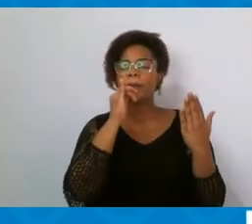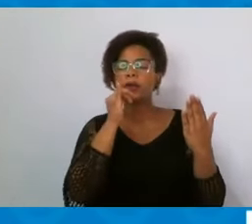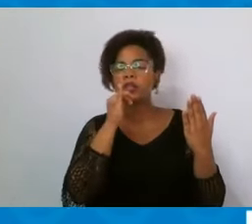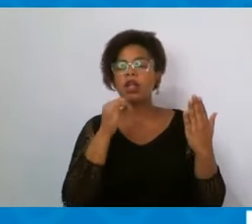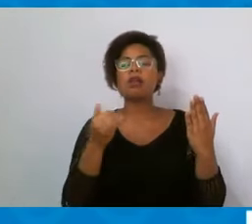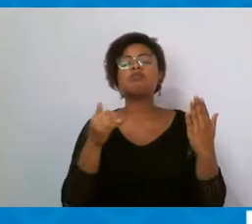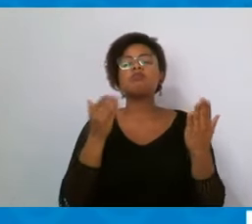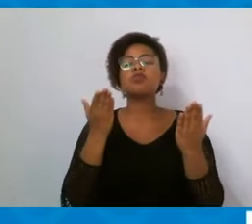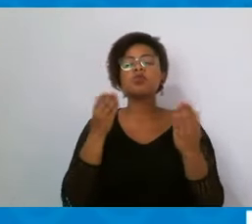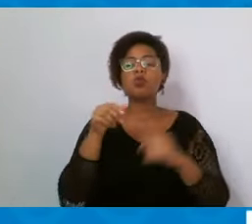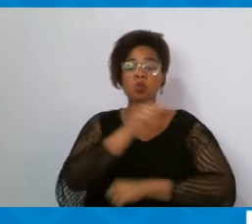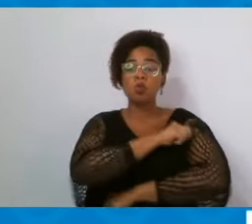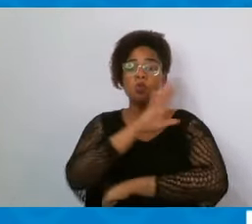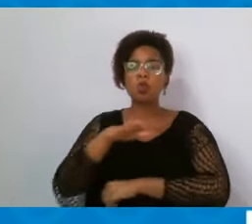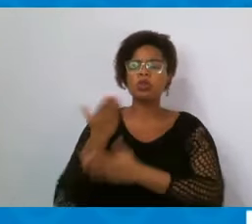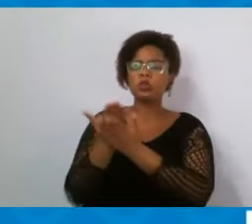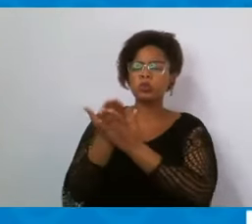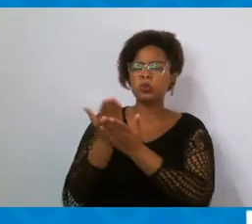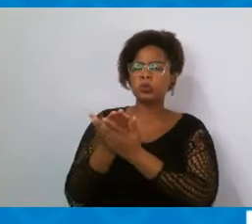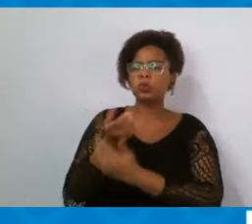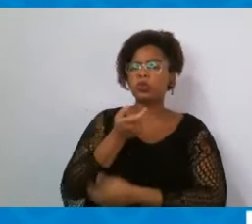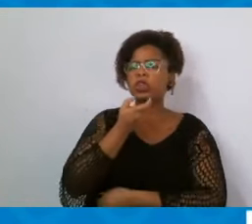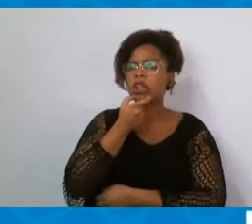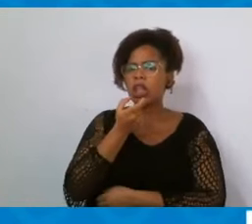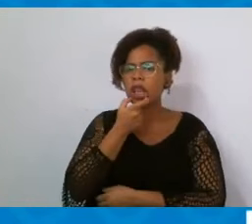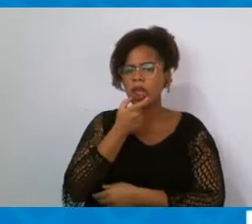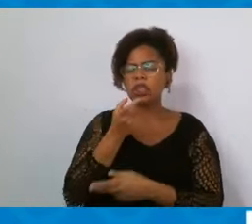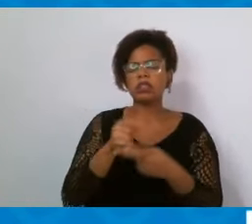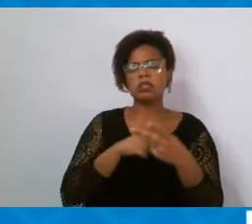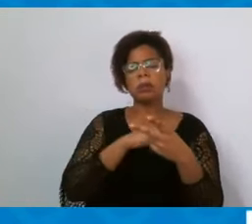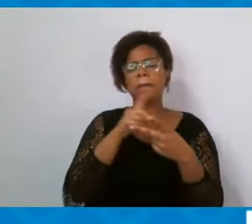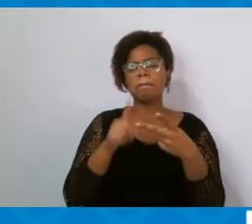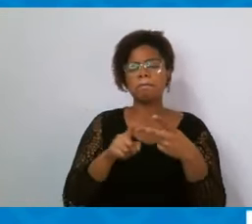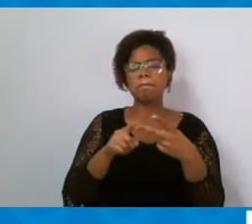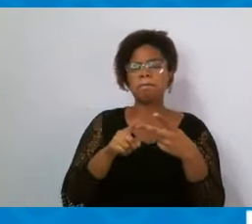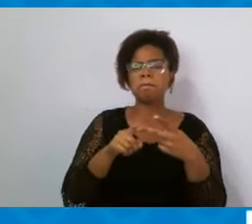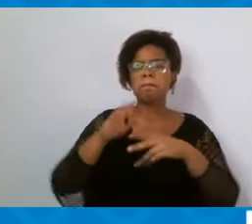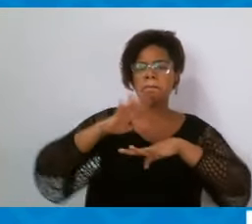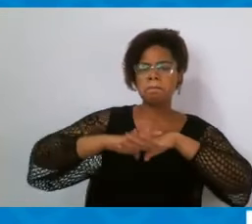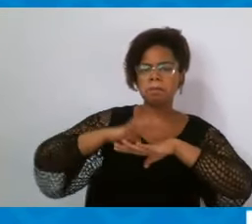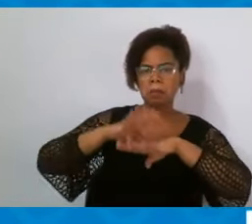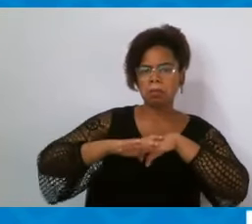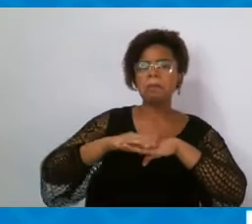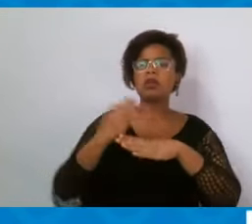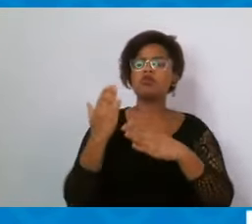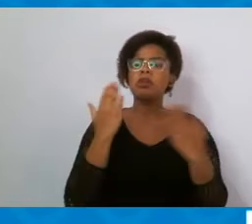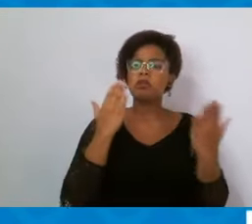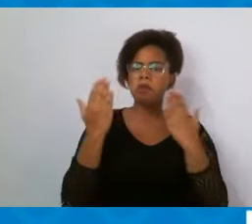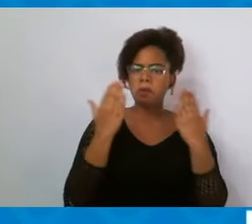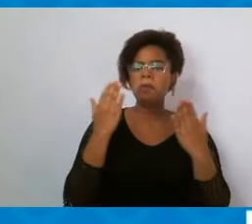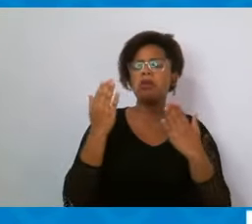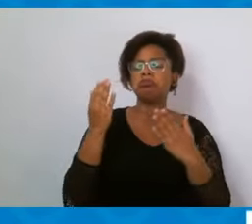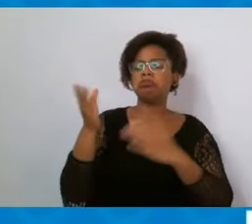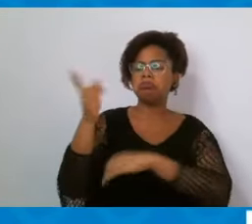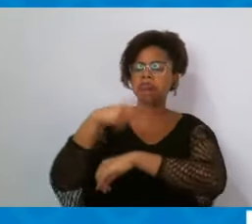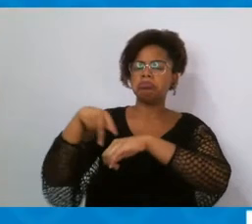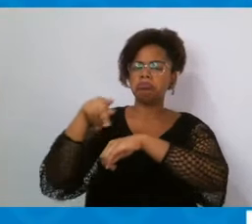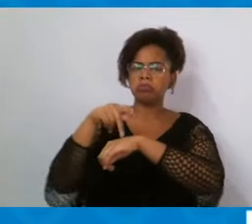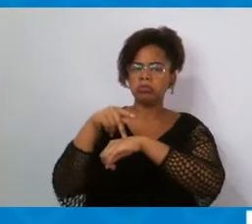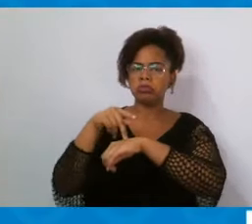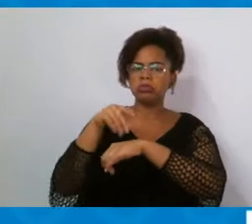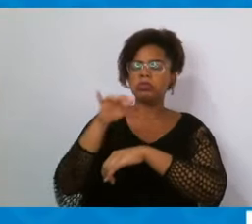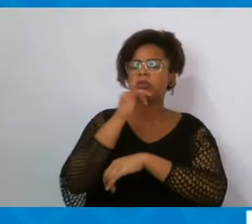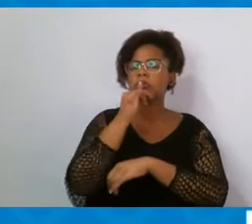da região, e matemática, com as notas que estudantes de outras escolas no mesmo distrito